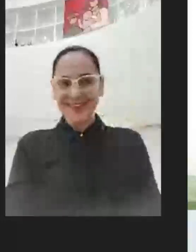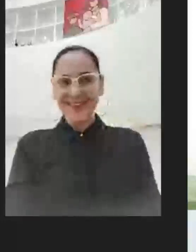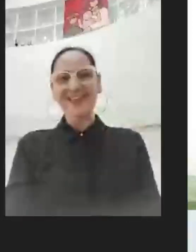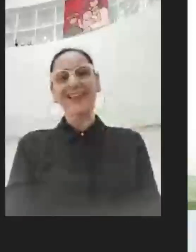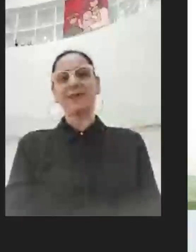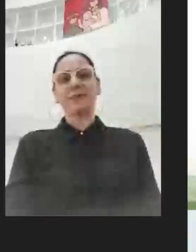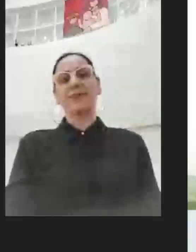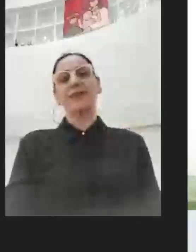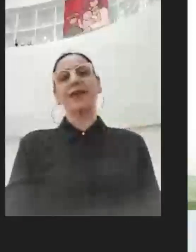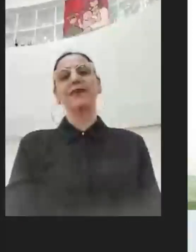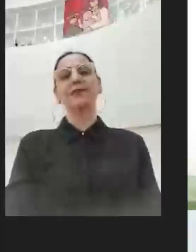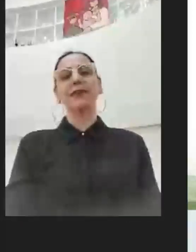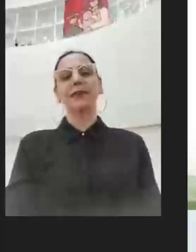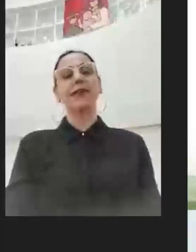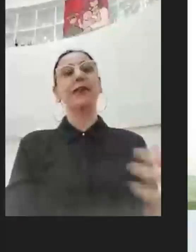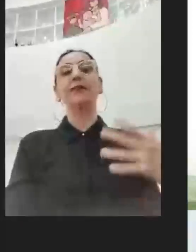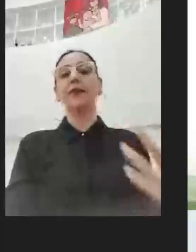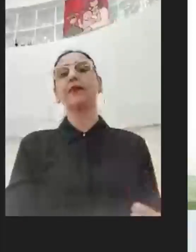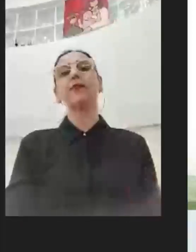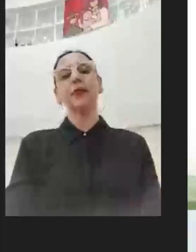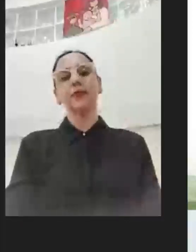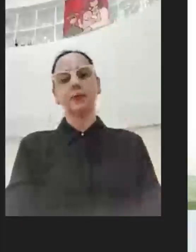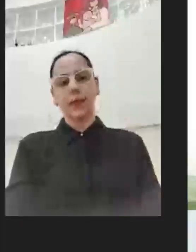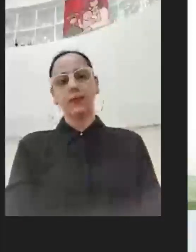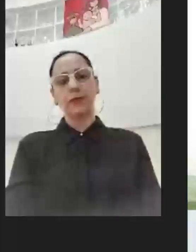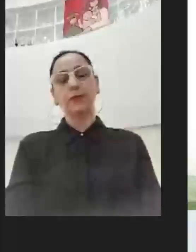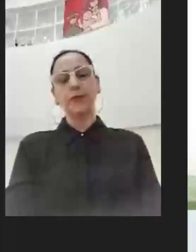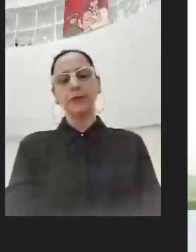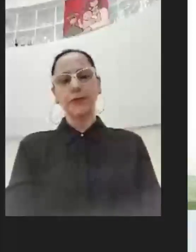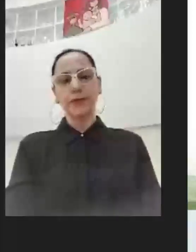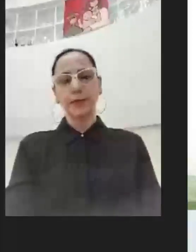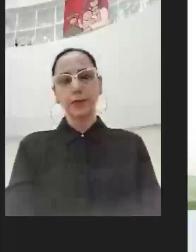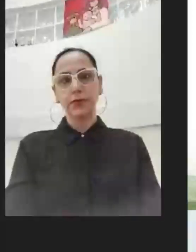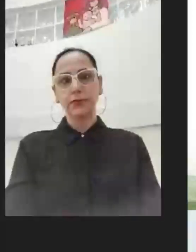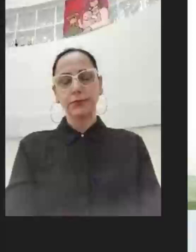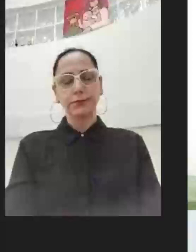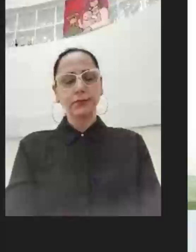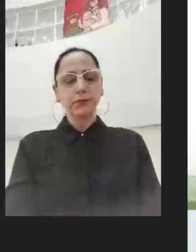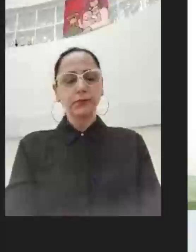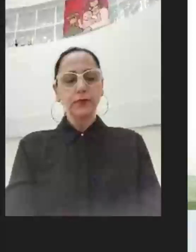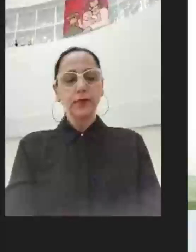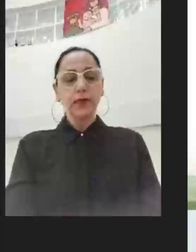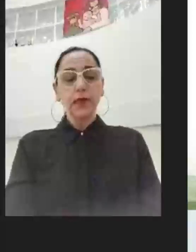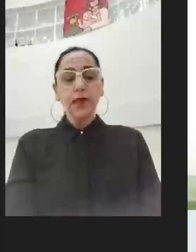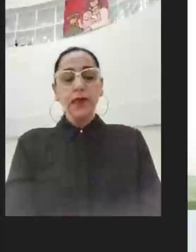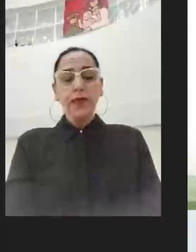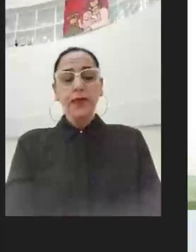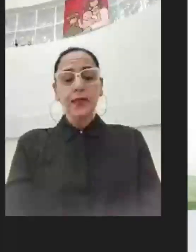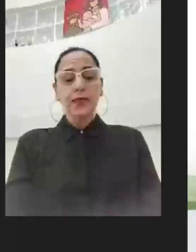para poder entender aquele processo ali e ter o conhecimento. Eu faço isso até hoje.